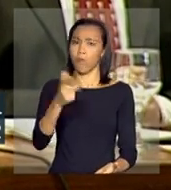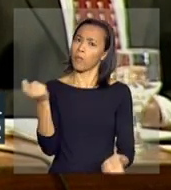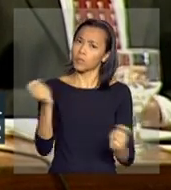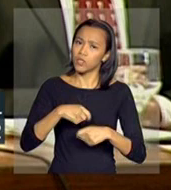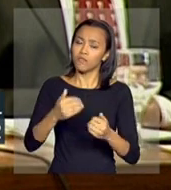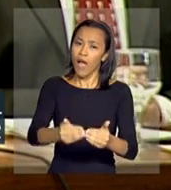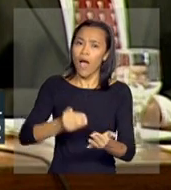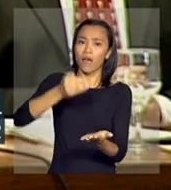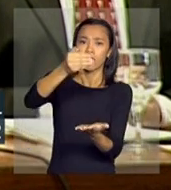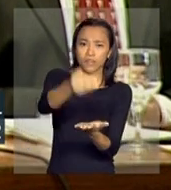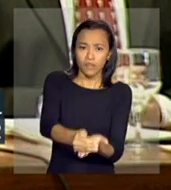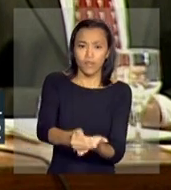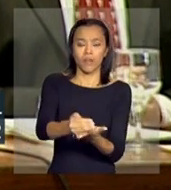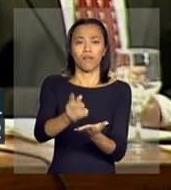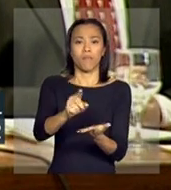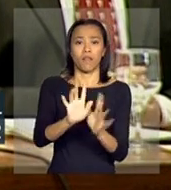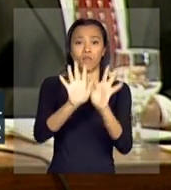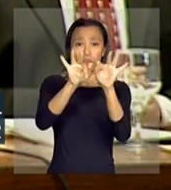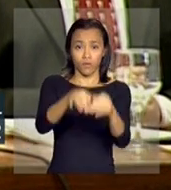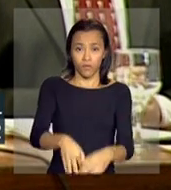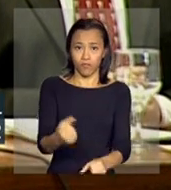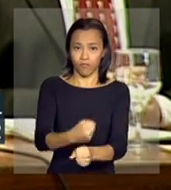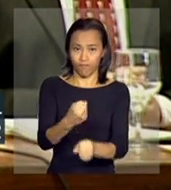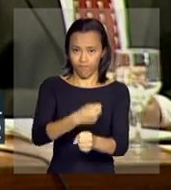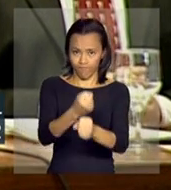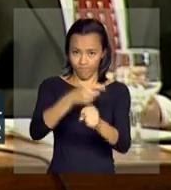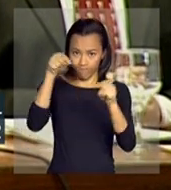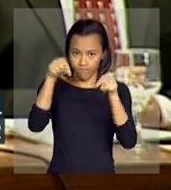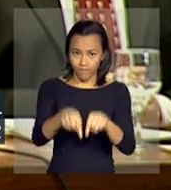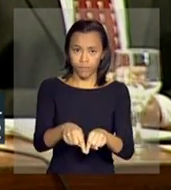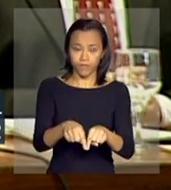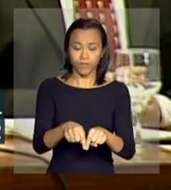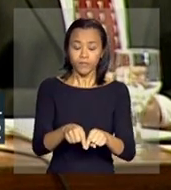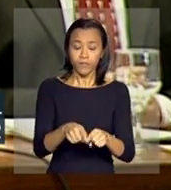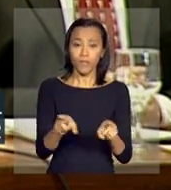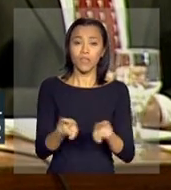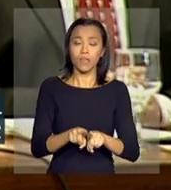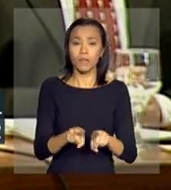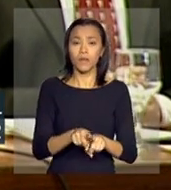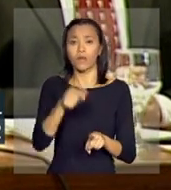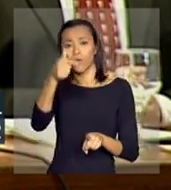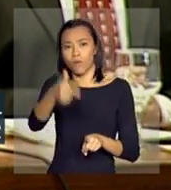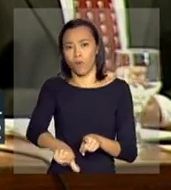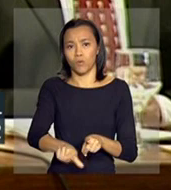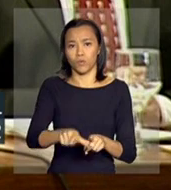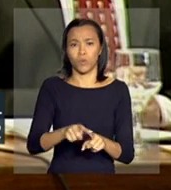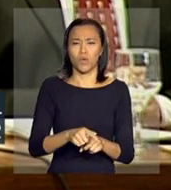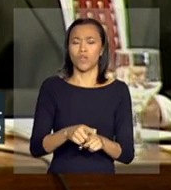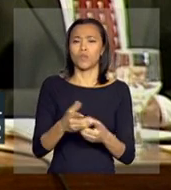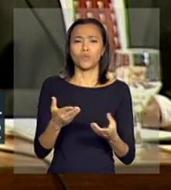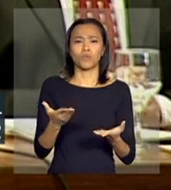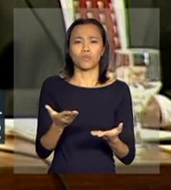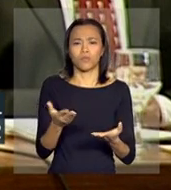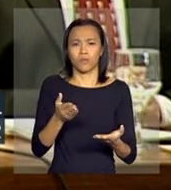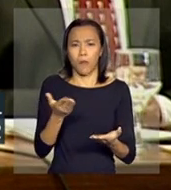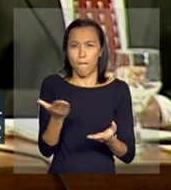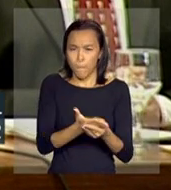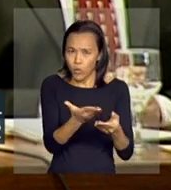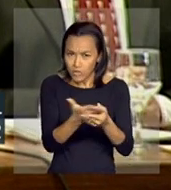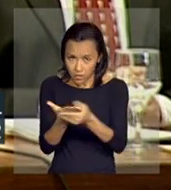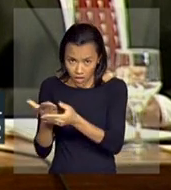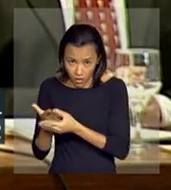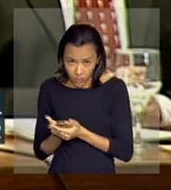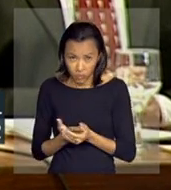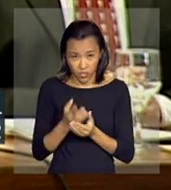avançar para a completa conclusão desse empreendimento. No que diz respeito aos processos investigativos, que